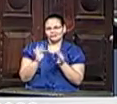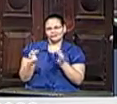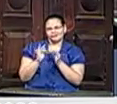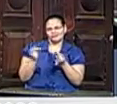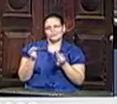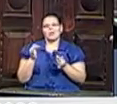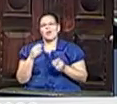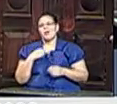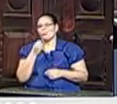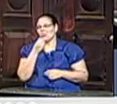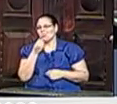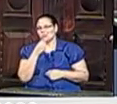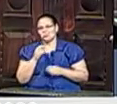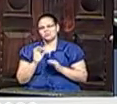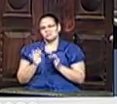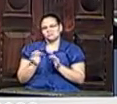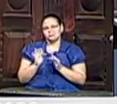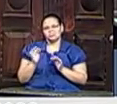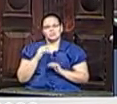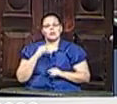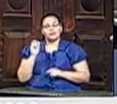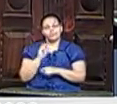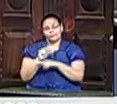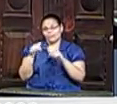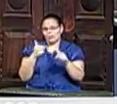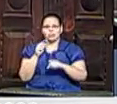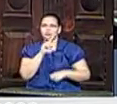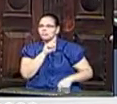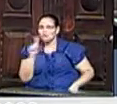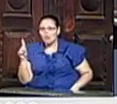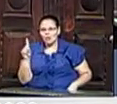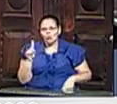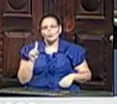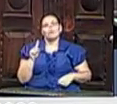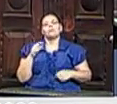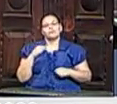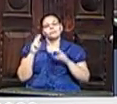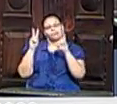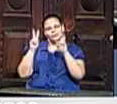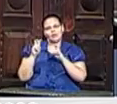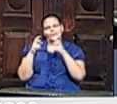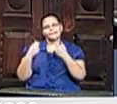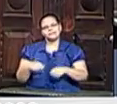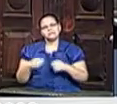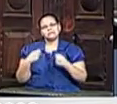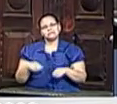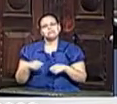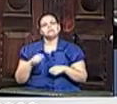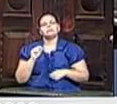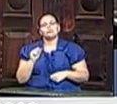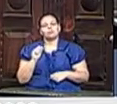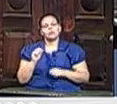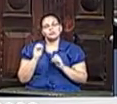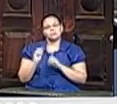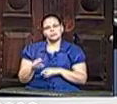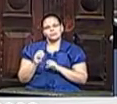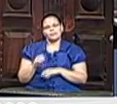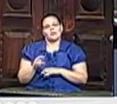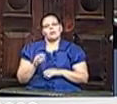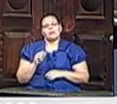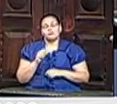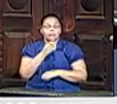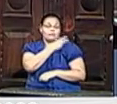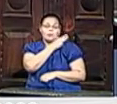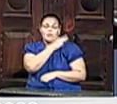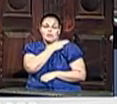seja suficiente para que ele ingresse no mercado de trabalho. Não, nós vamos voltar à discussão desse tema, mas é preciso garantir um ensino médio como